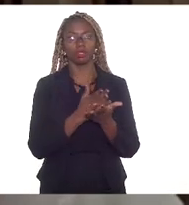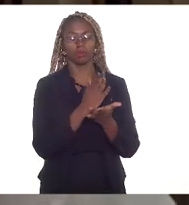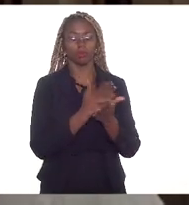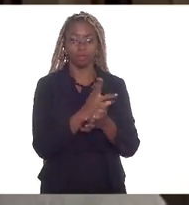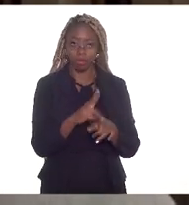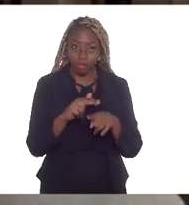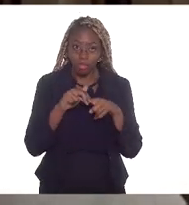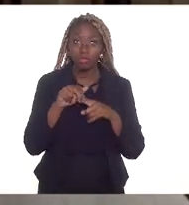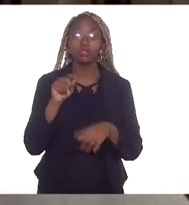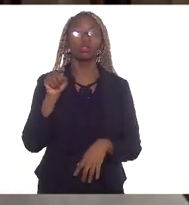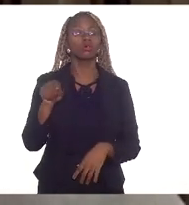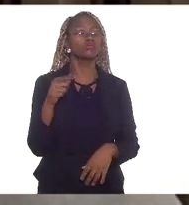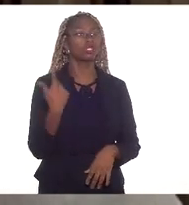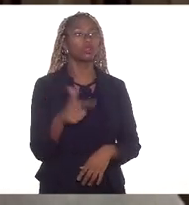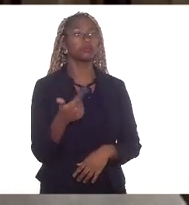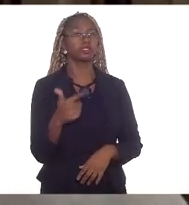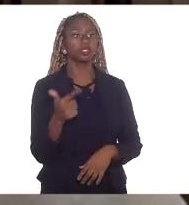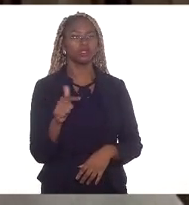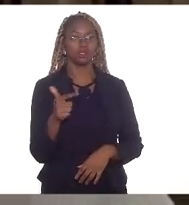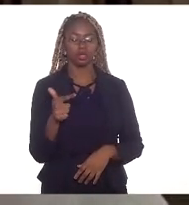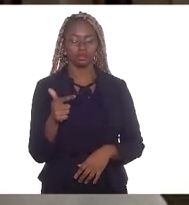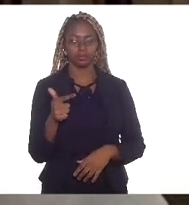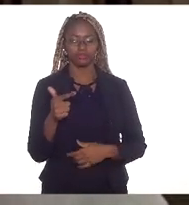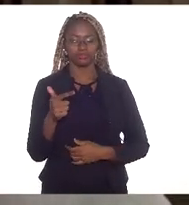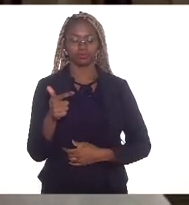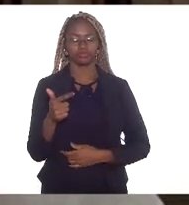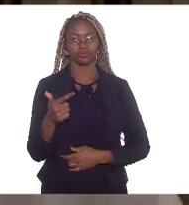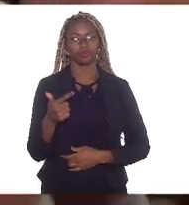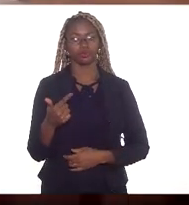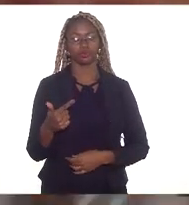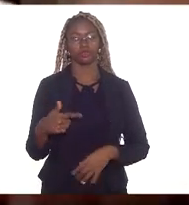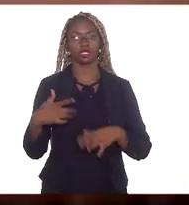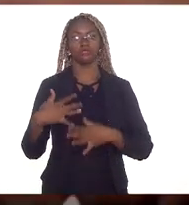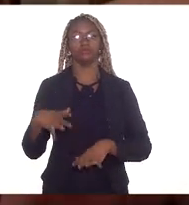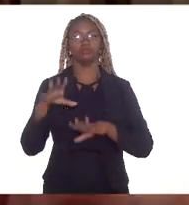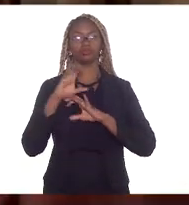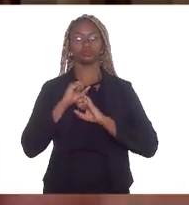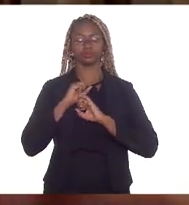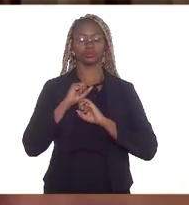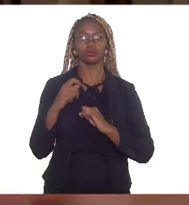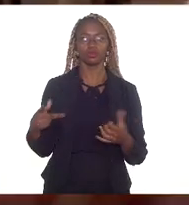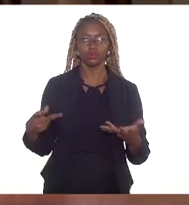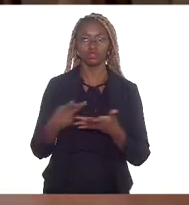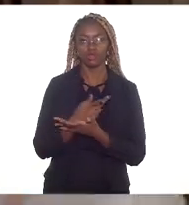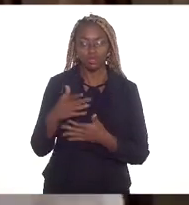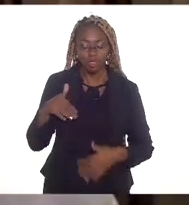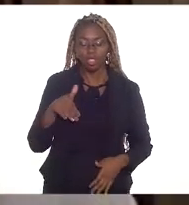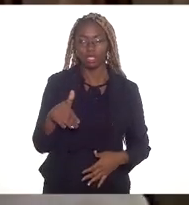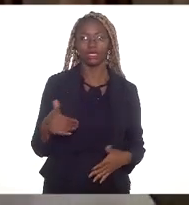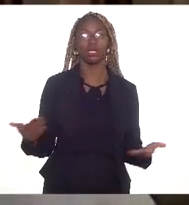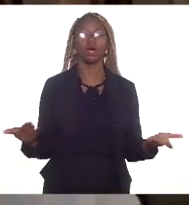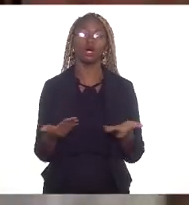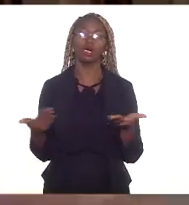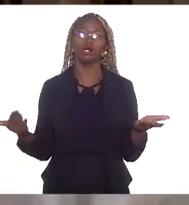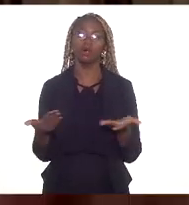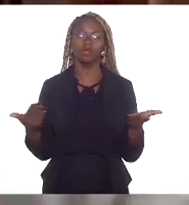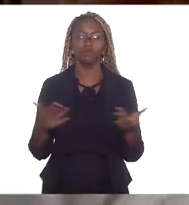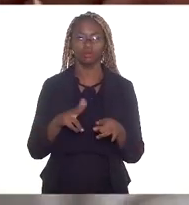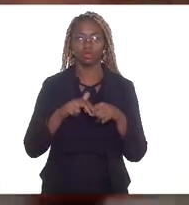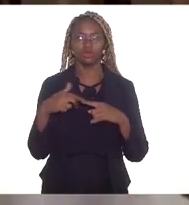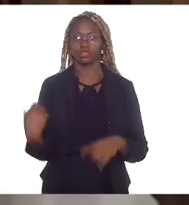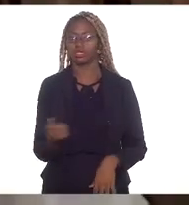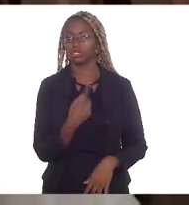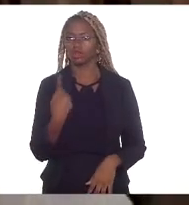porque não houve essa aderência que acontecerá agora, porque nós